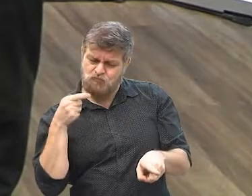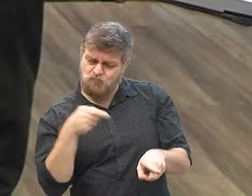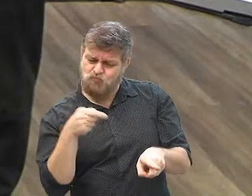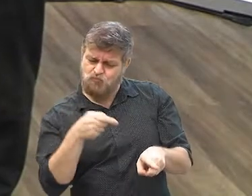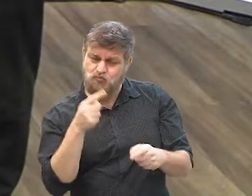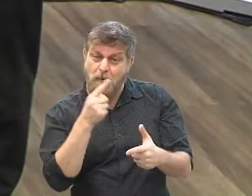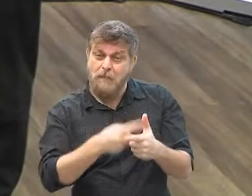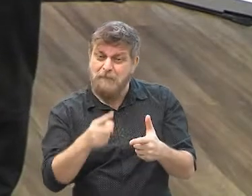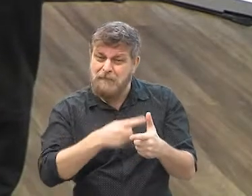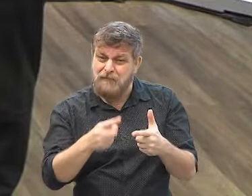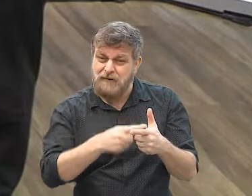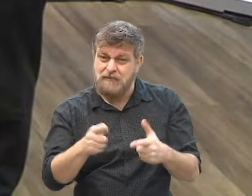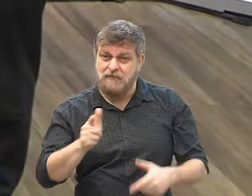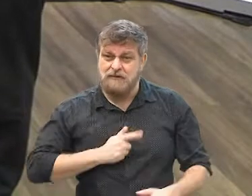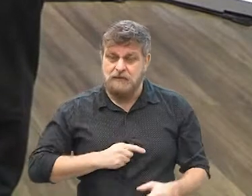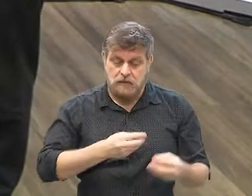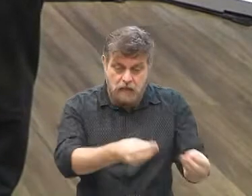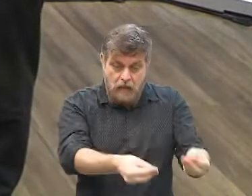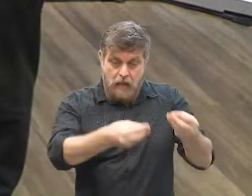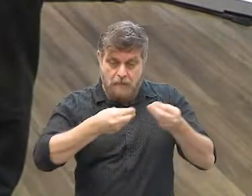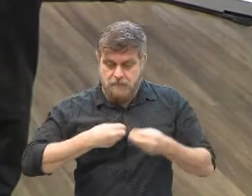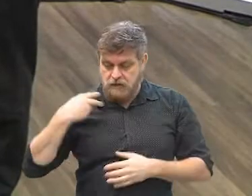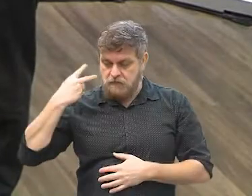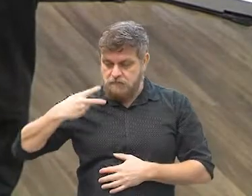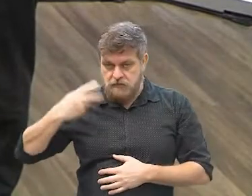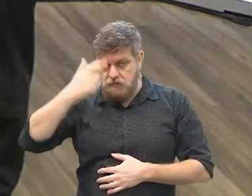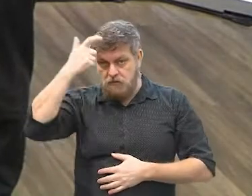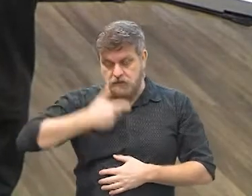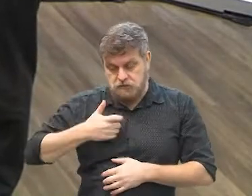problema, a necessidade, encaminham o vereador e a gente